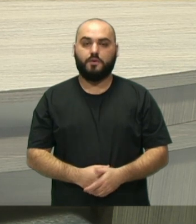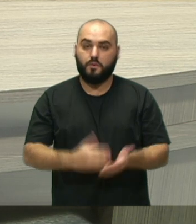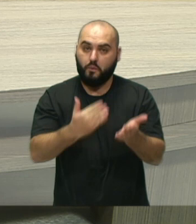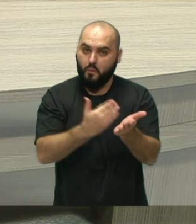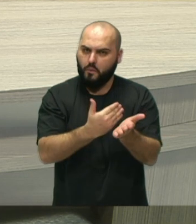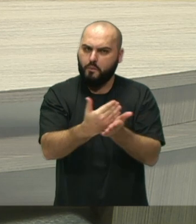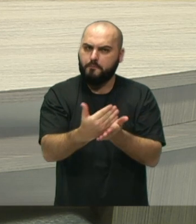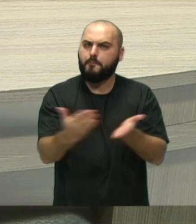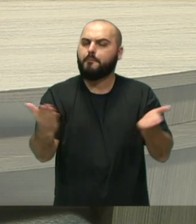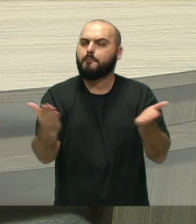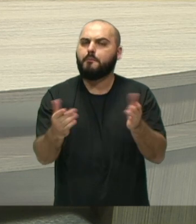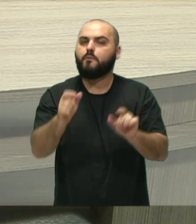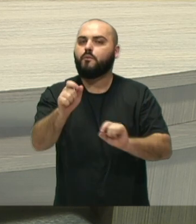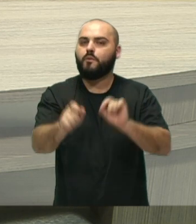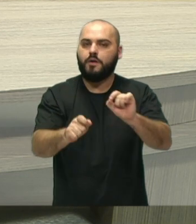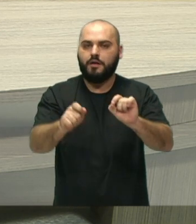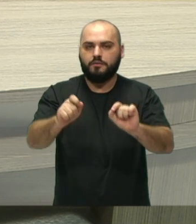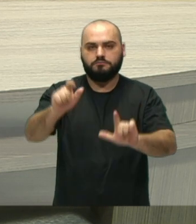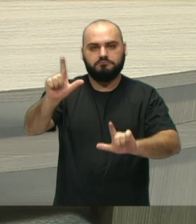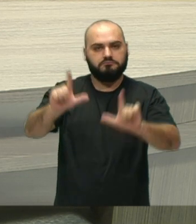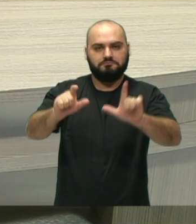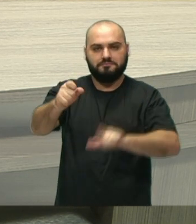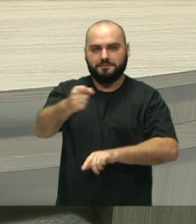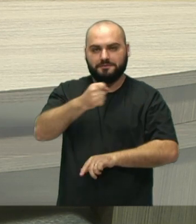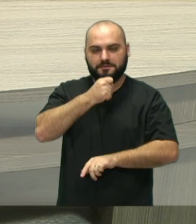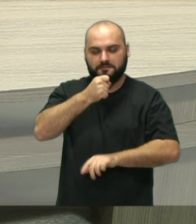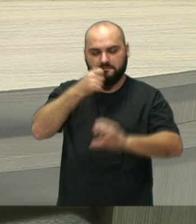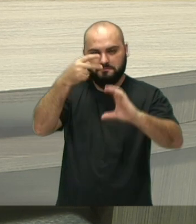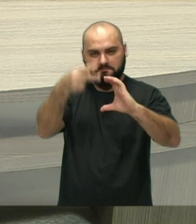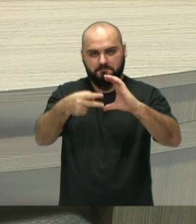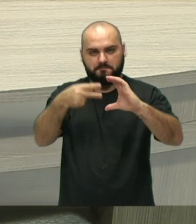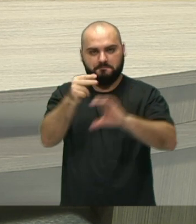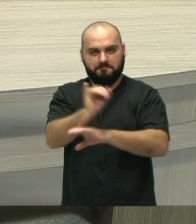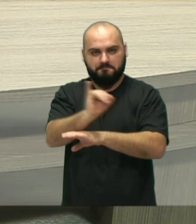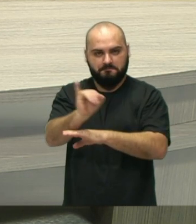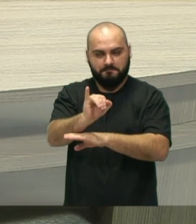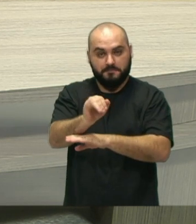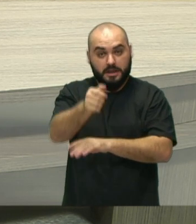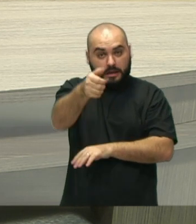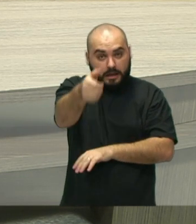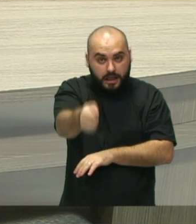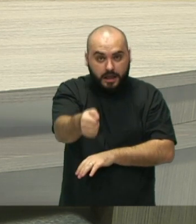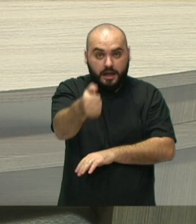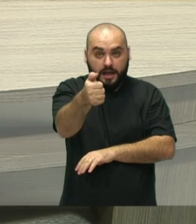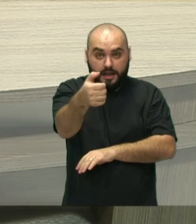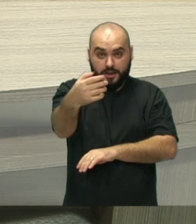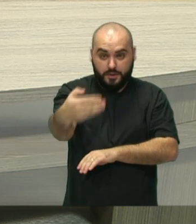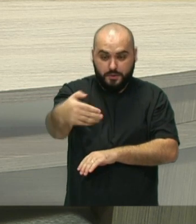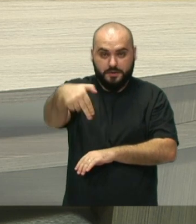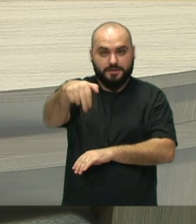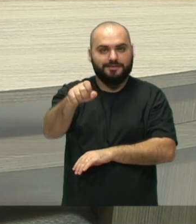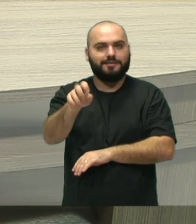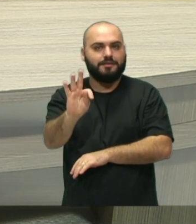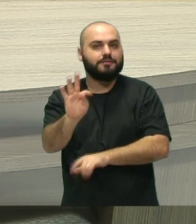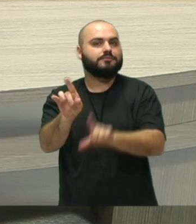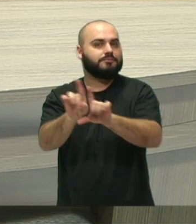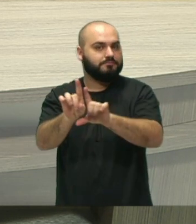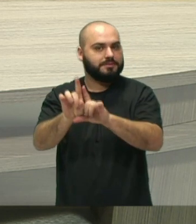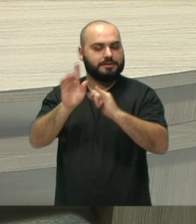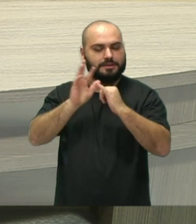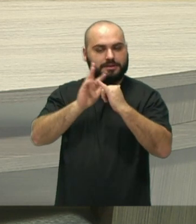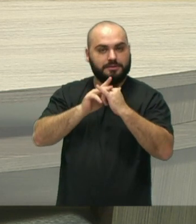Começamos agora mais um Câmara Aberta pela TV Câmara de Itajaí, no canal 14 da NET e também pelo YouTube da Câmara